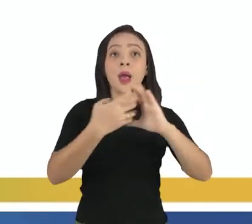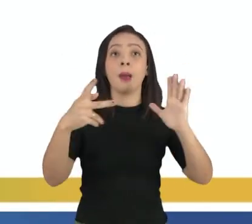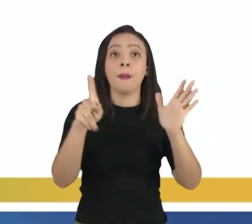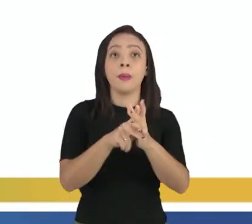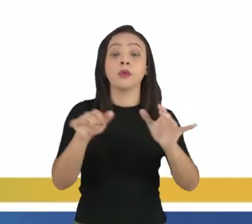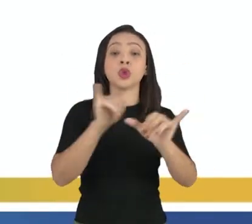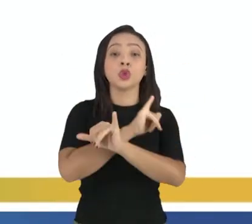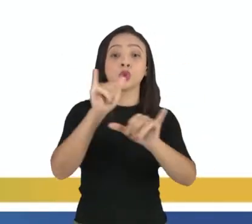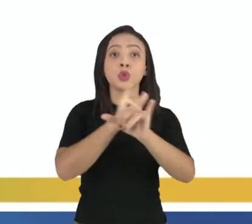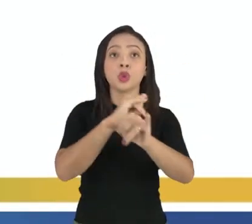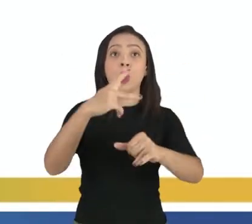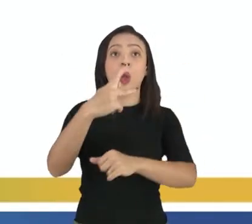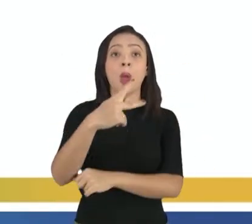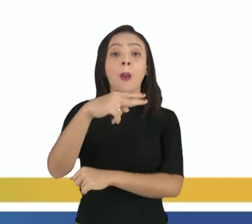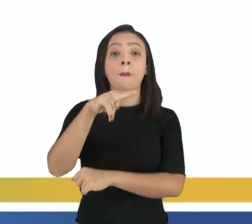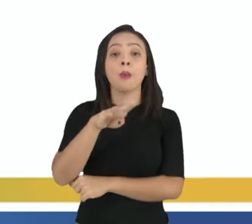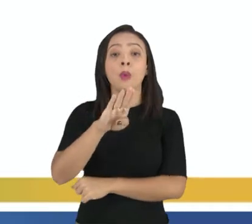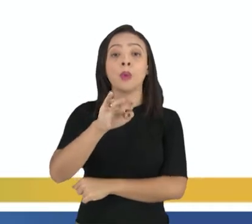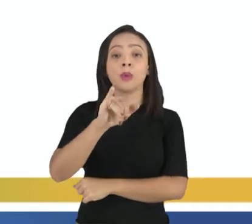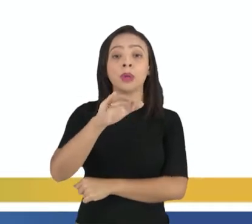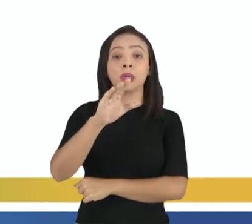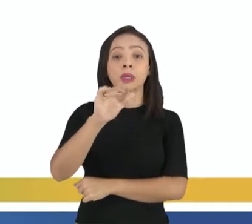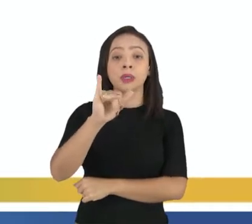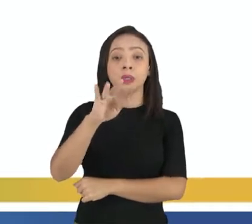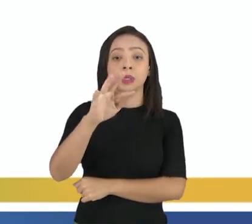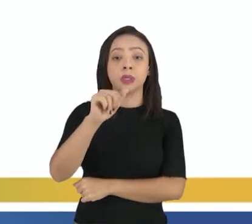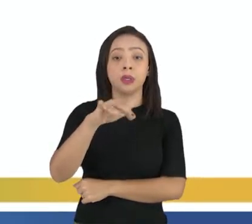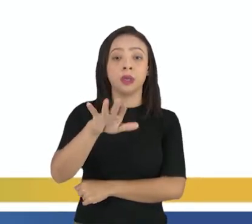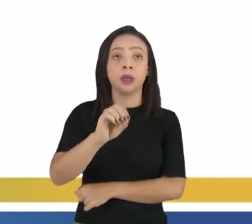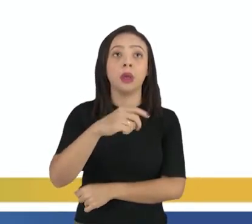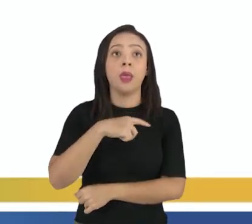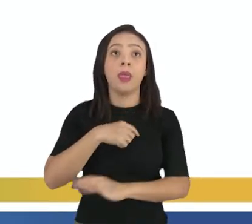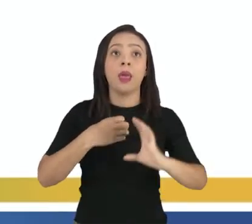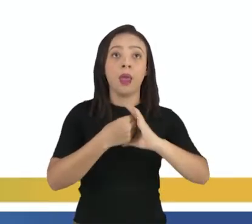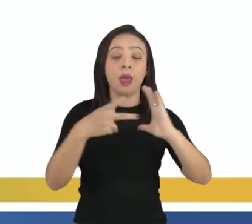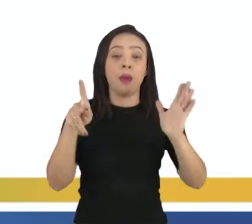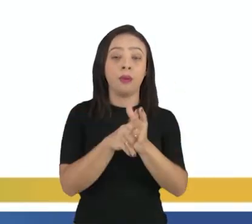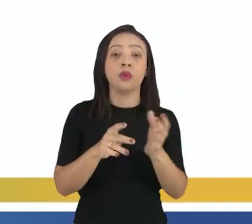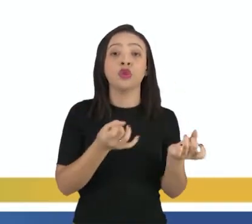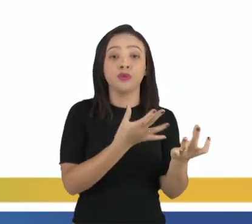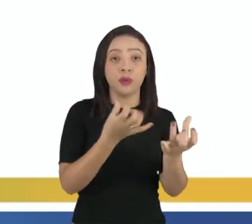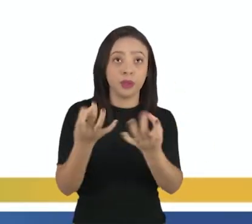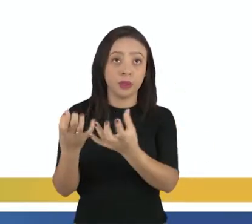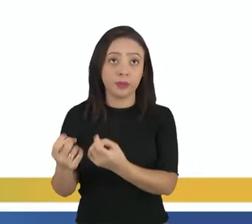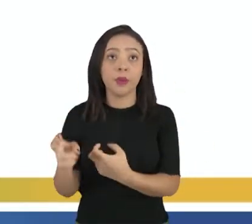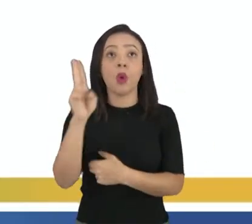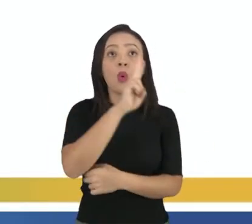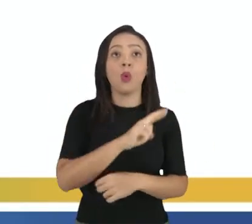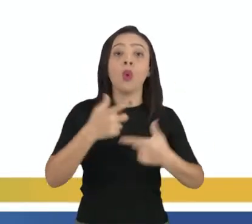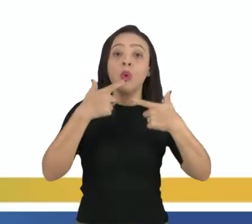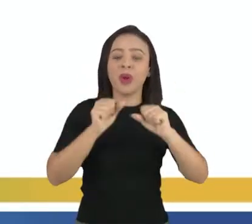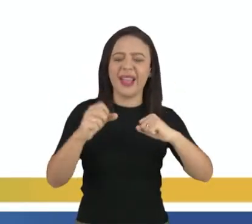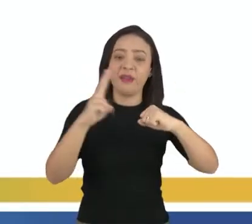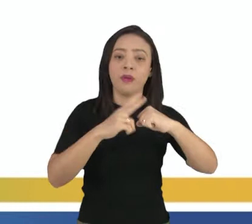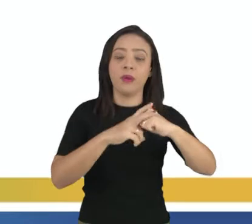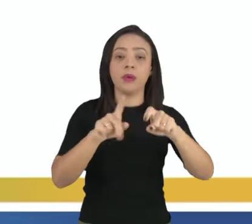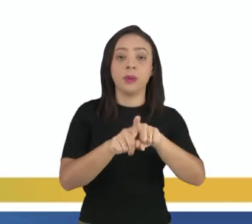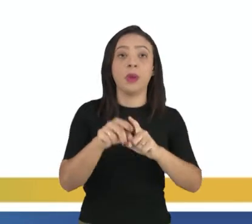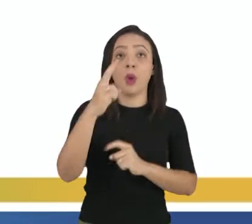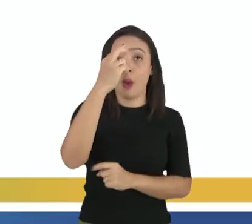Características do anúncio publicitário. Tem um caráter comercial, vai utilizar uma linguagem verbal e não